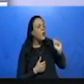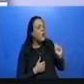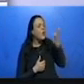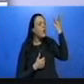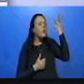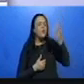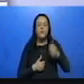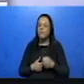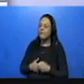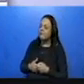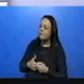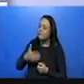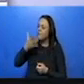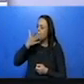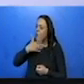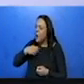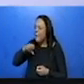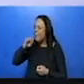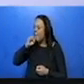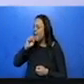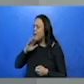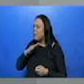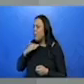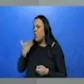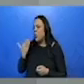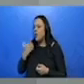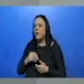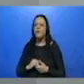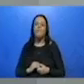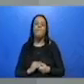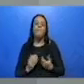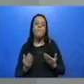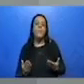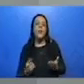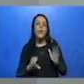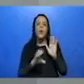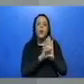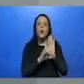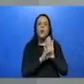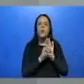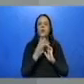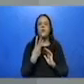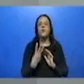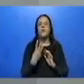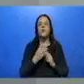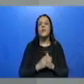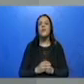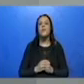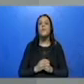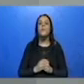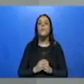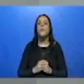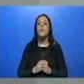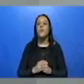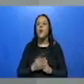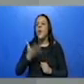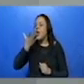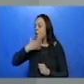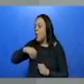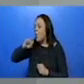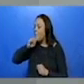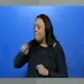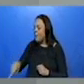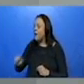acabou de morrer. O pai, então, morre. E aí, no capítulo 3, o que acontece? O pai